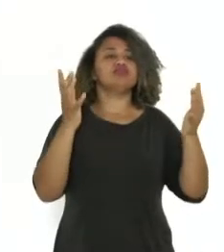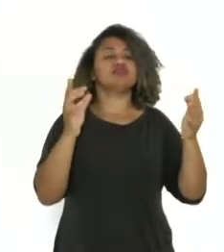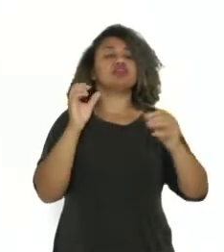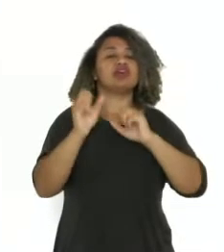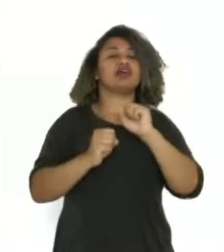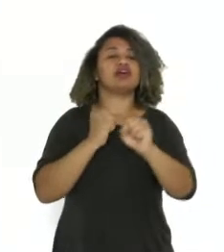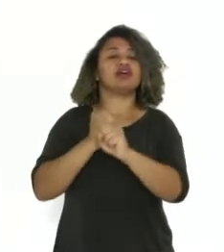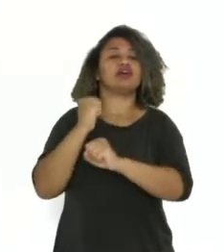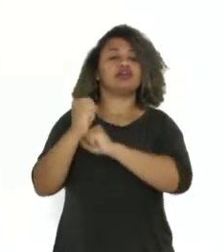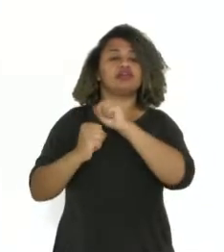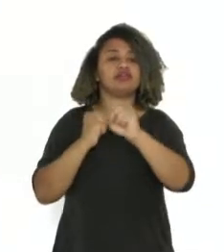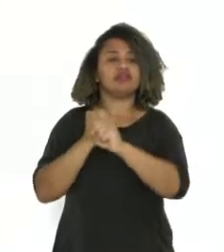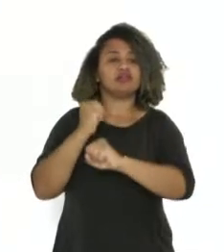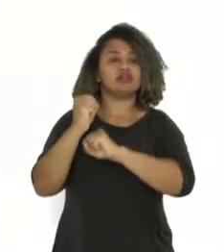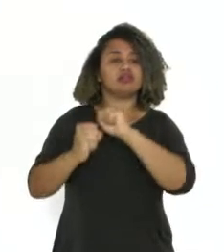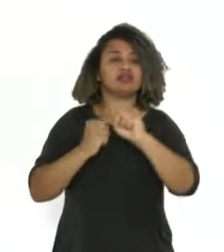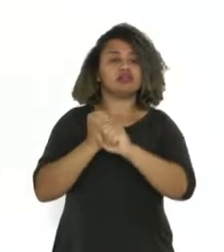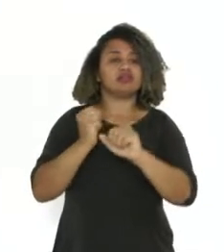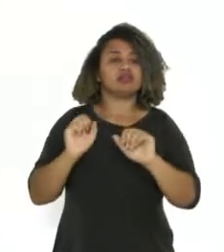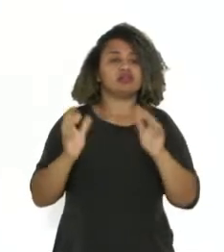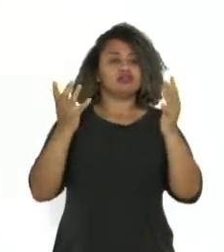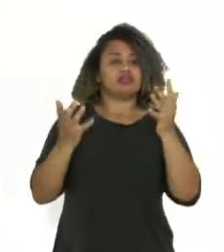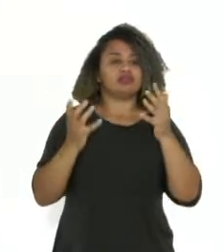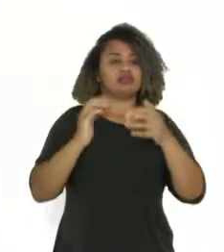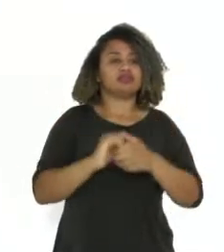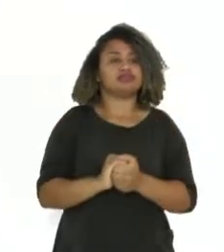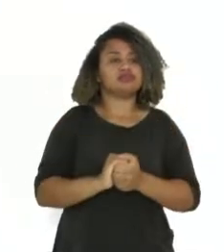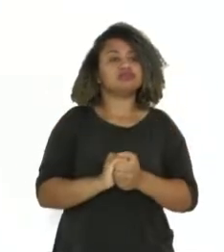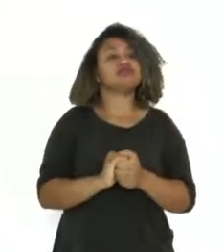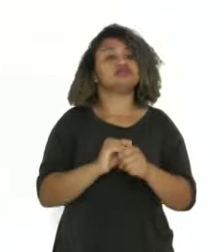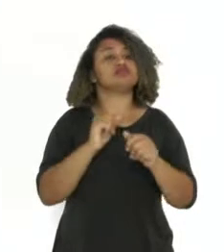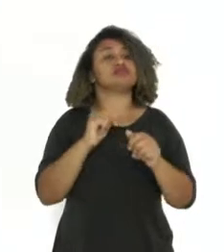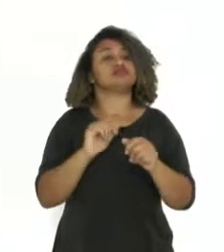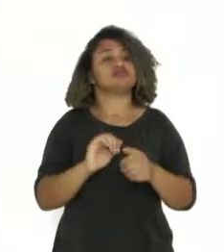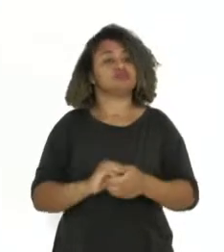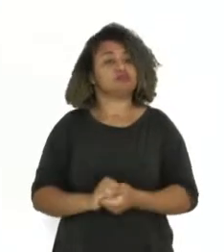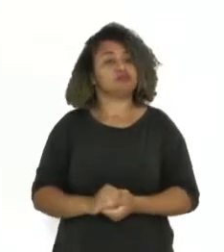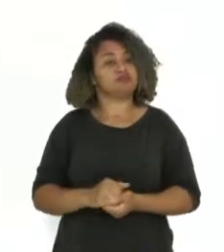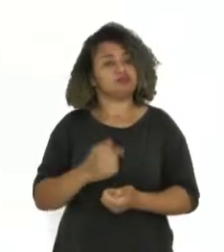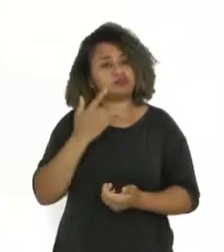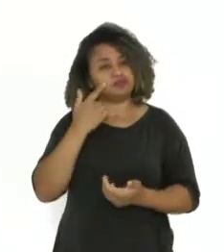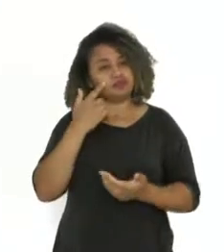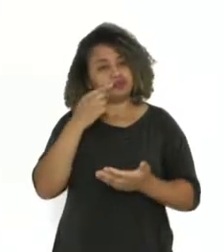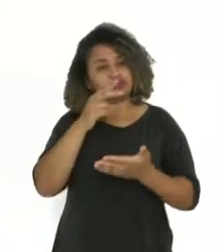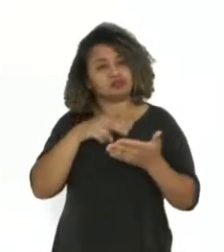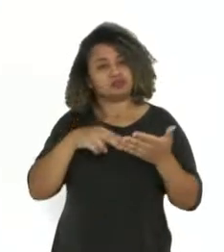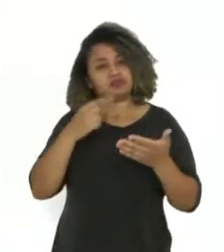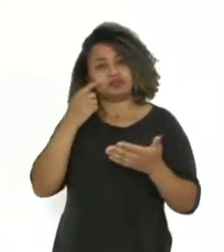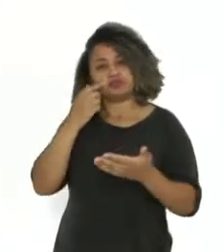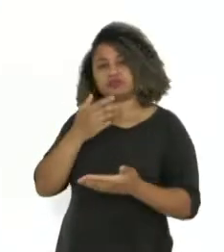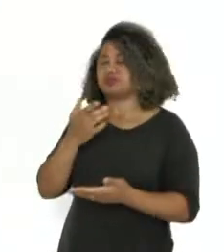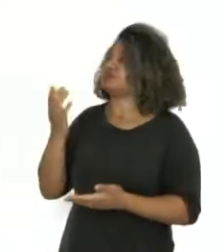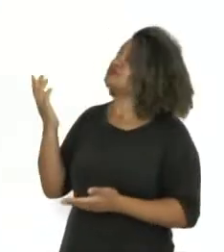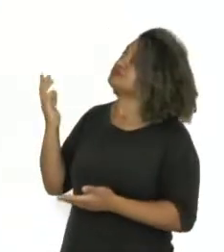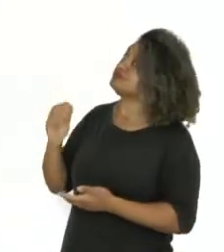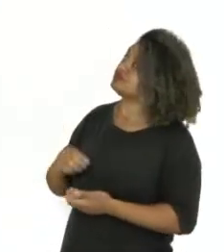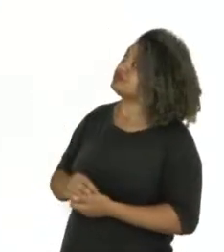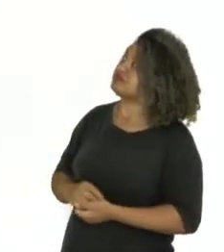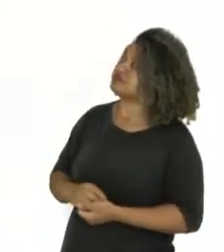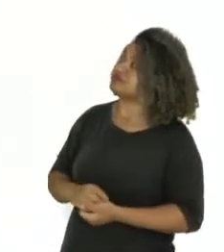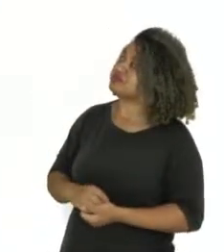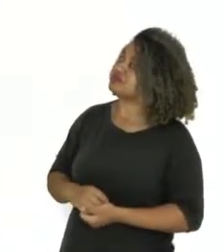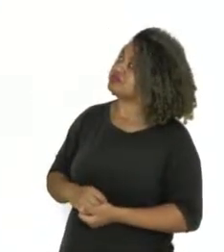ó, anualmente, tá? Además de los productos, platos a desfrutar em mistura,